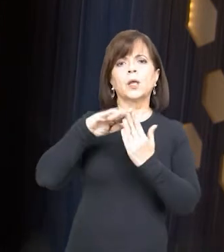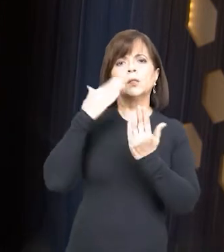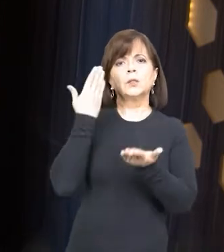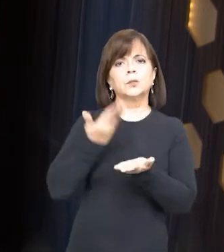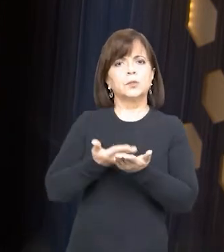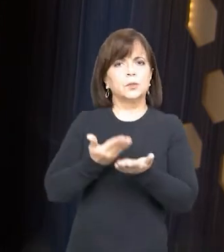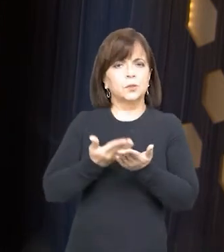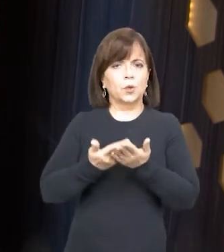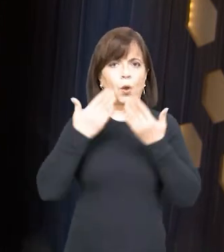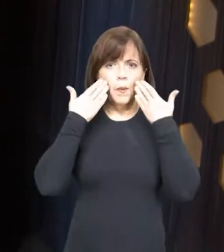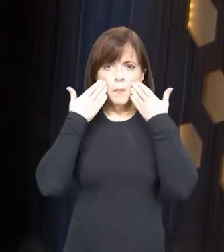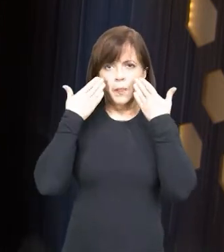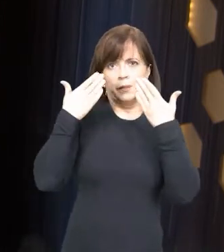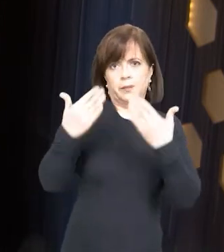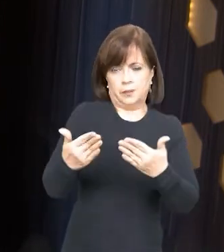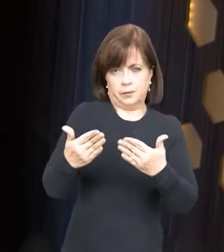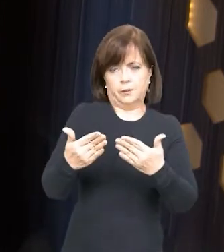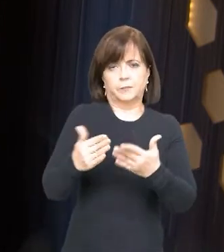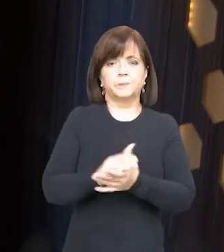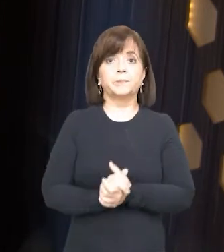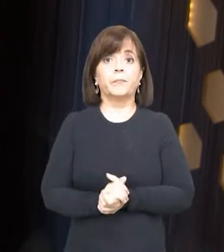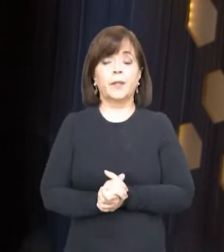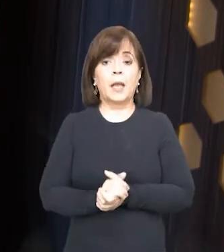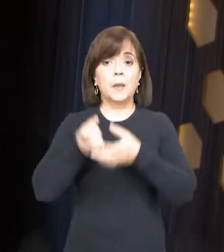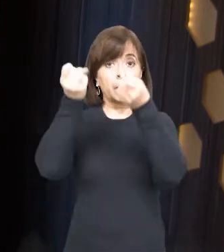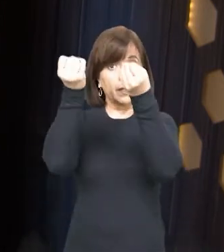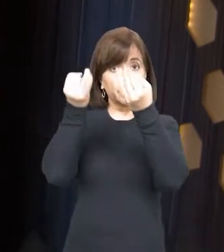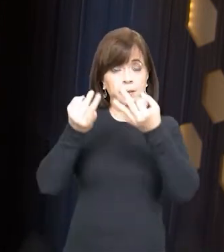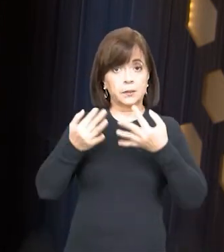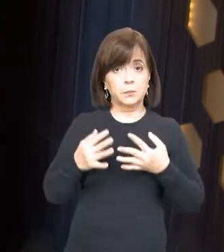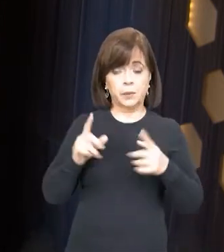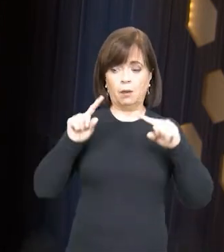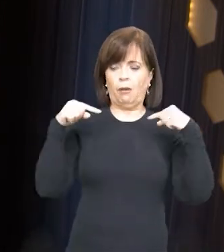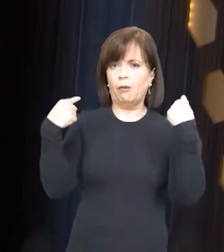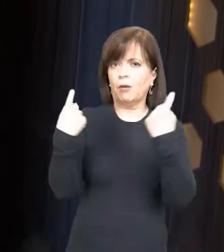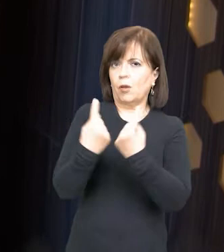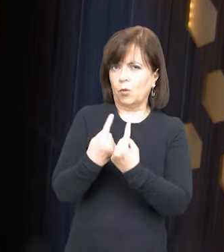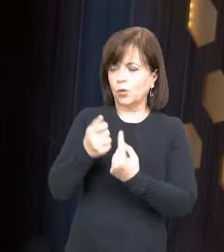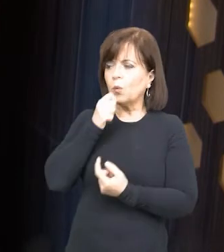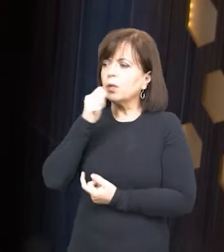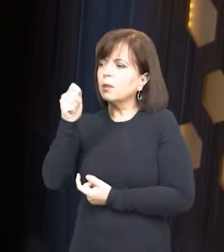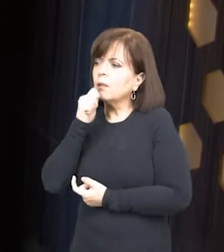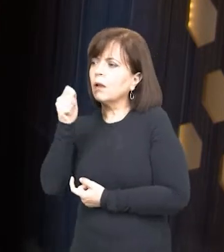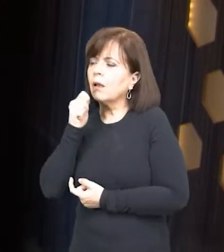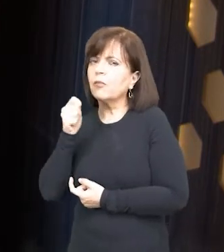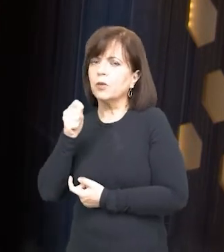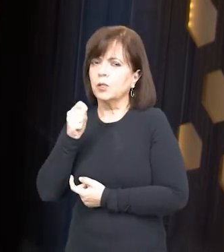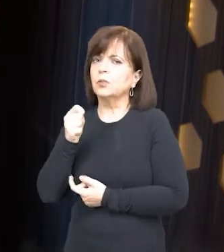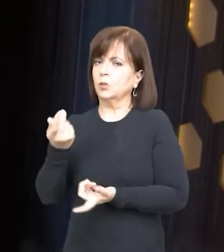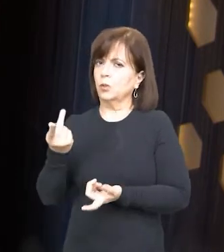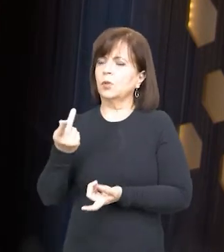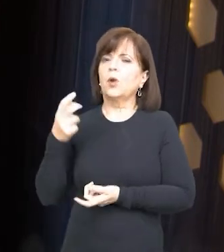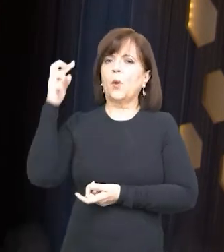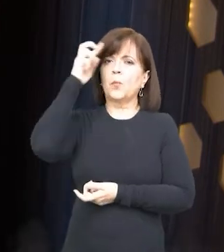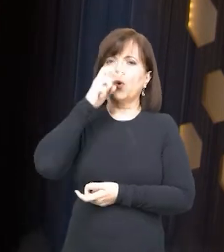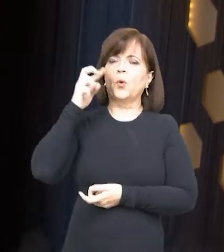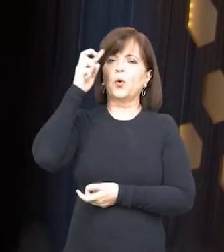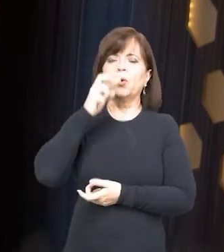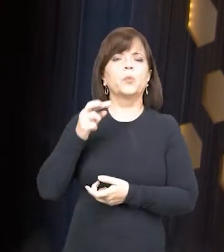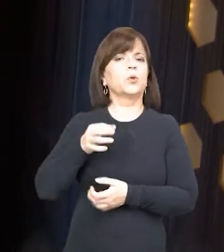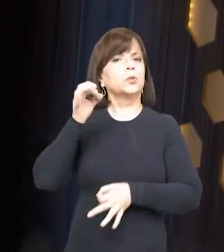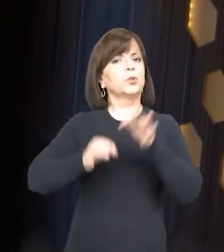de ensino. Para explicar o objetivo desses encontros, nossa equipe entrevistou as promotoras de justiça Michele Bruno e